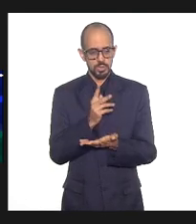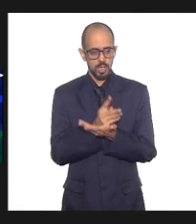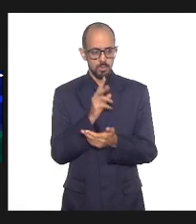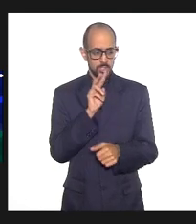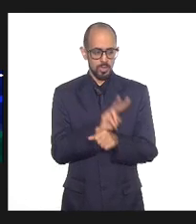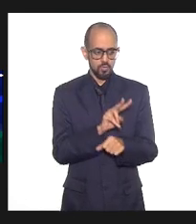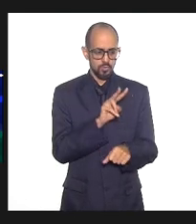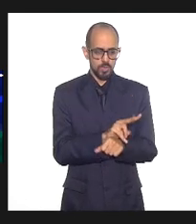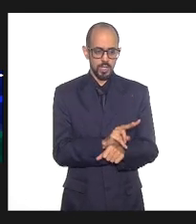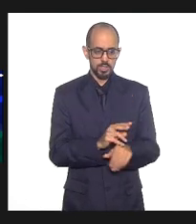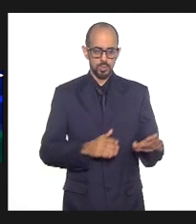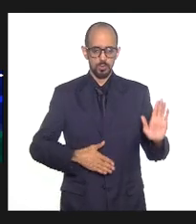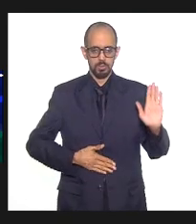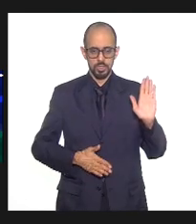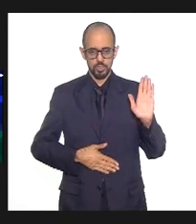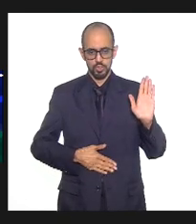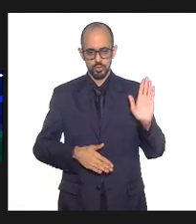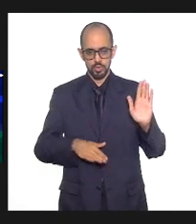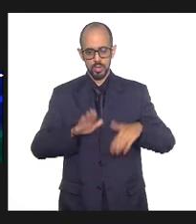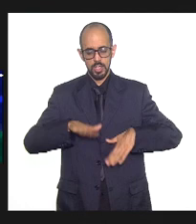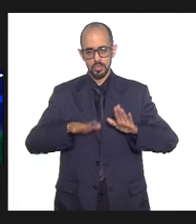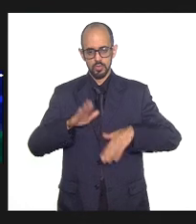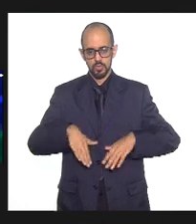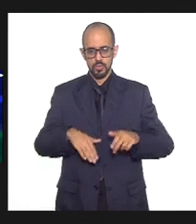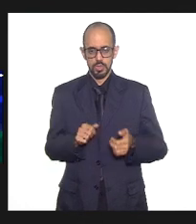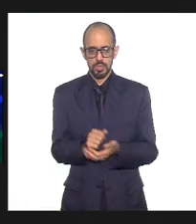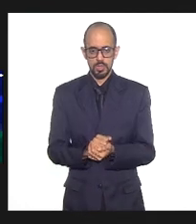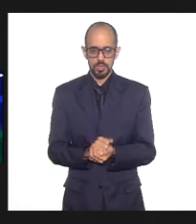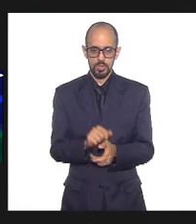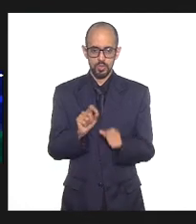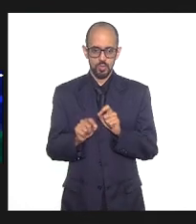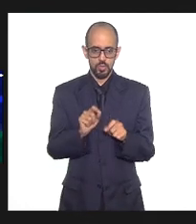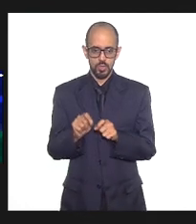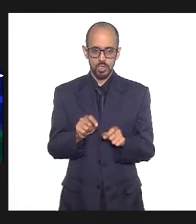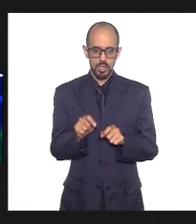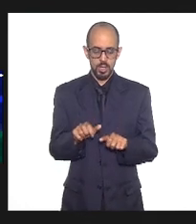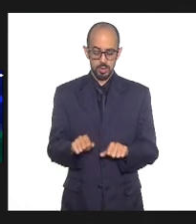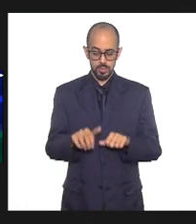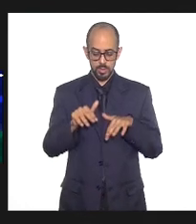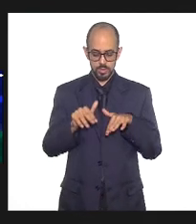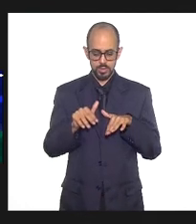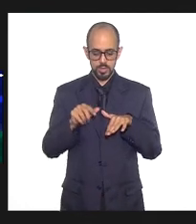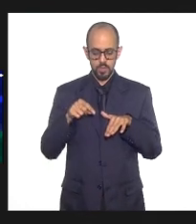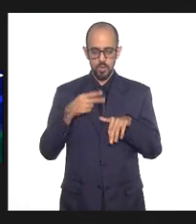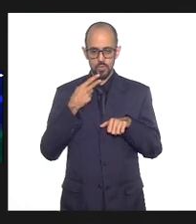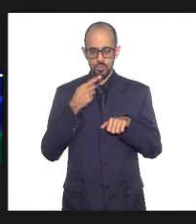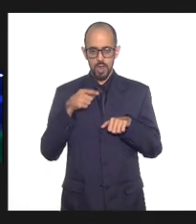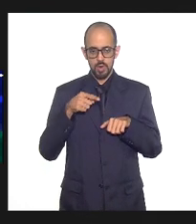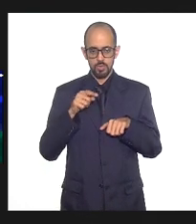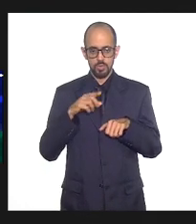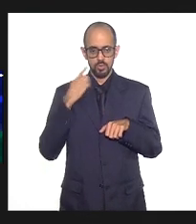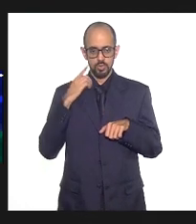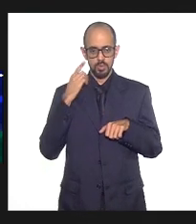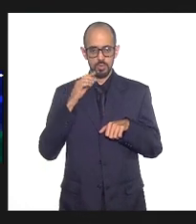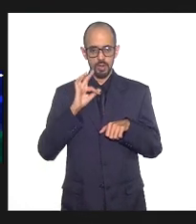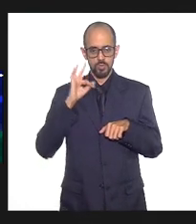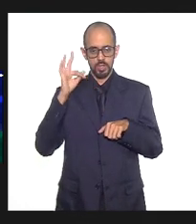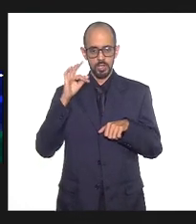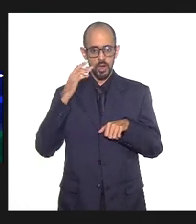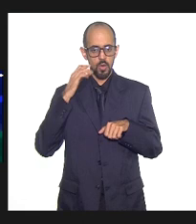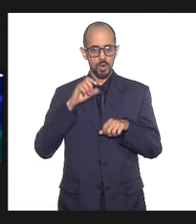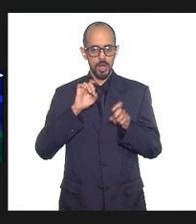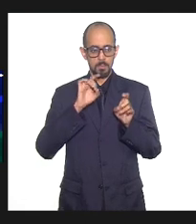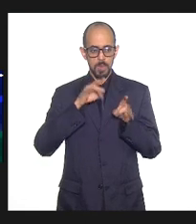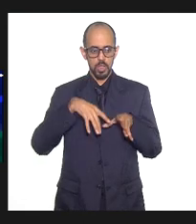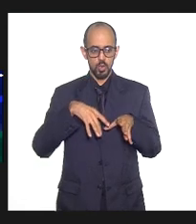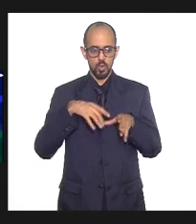criminalidade. Aqueles que, por vezes, sempre trago aqui a baila nessa sessão, um deputado federal que agora não é mais desse partido, é mais um que